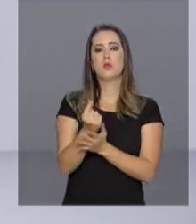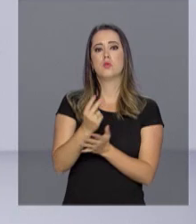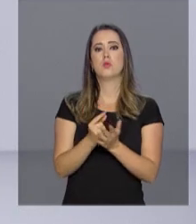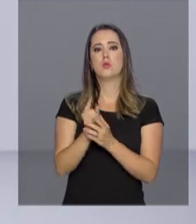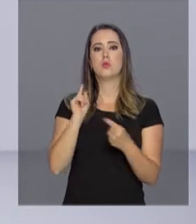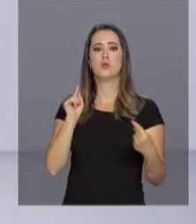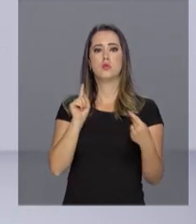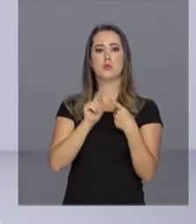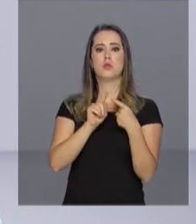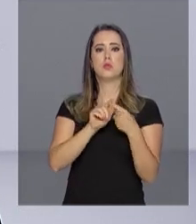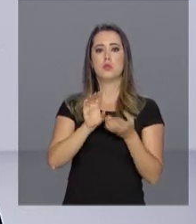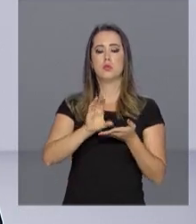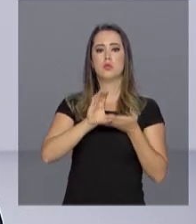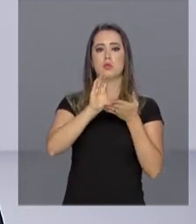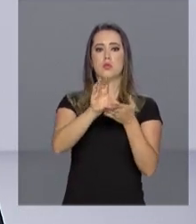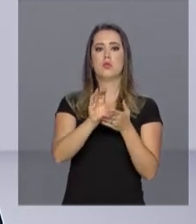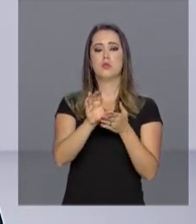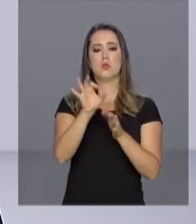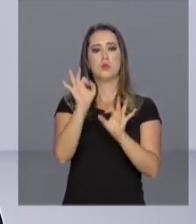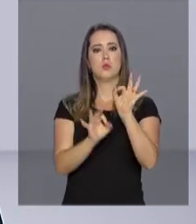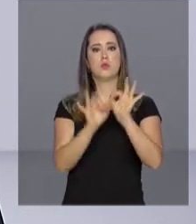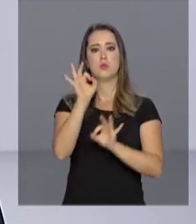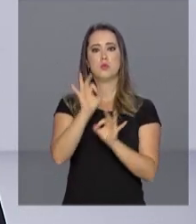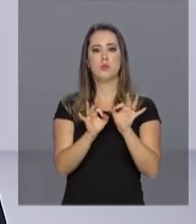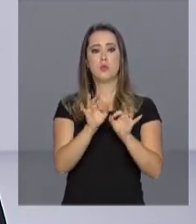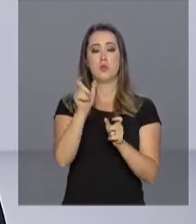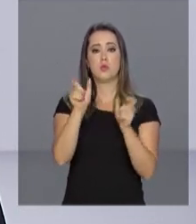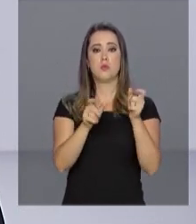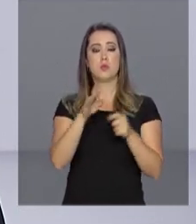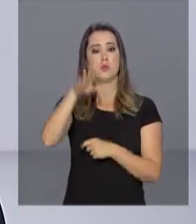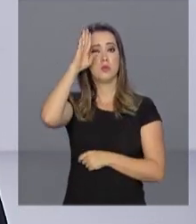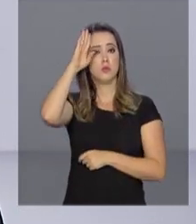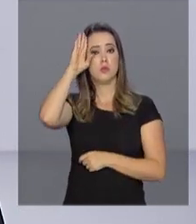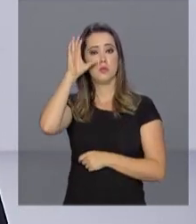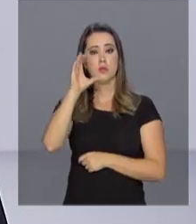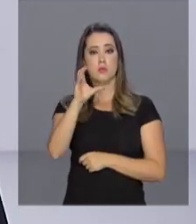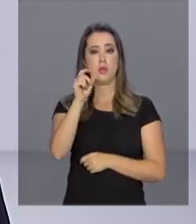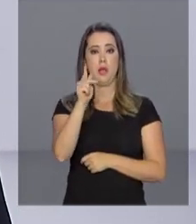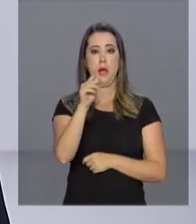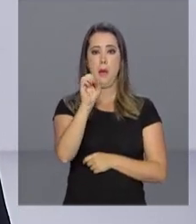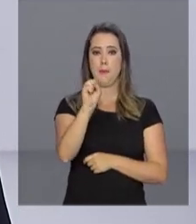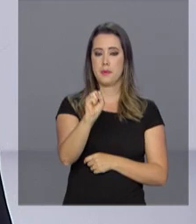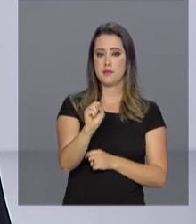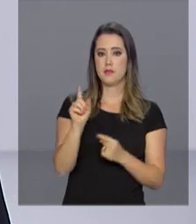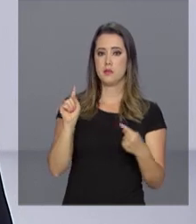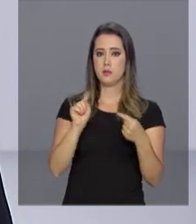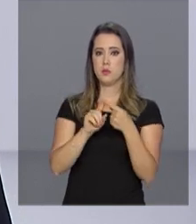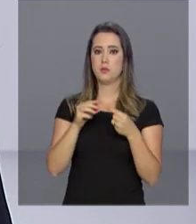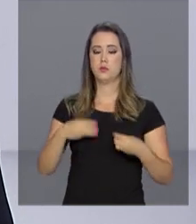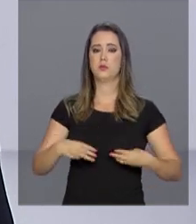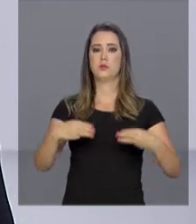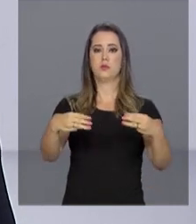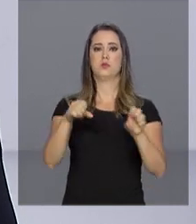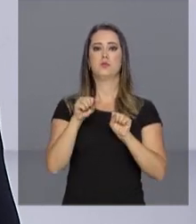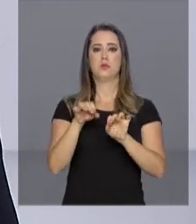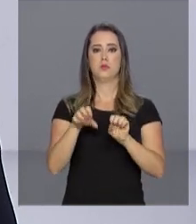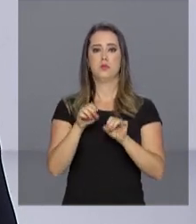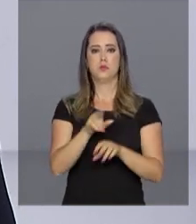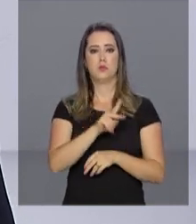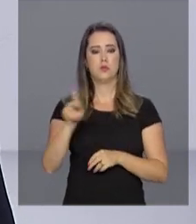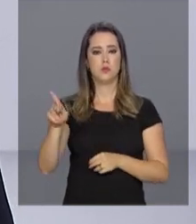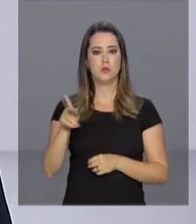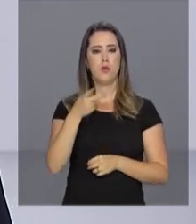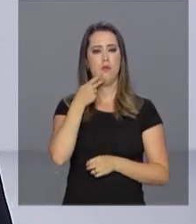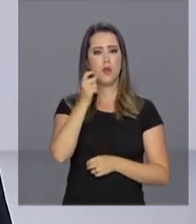destinados à coordenação de aperfeiçoamento de pessoal de nível superior capes ligada ao ministério da educação o